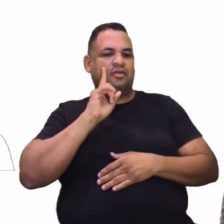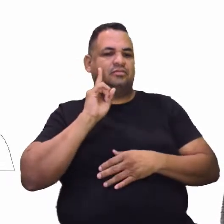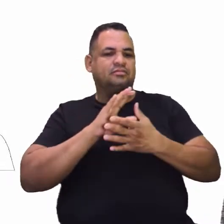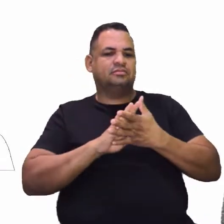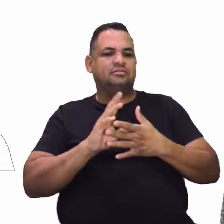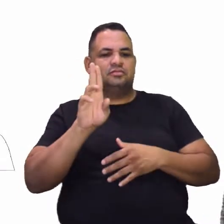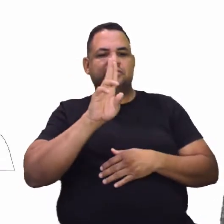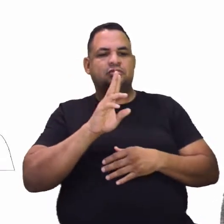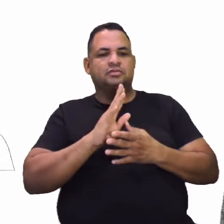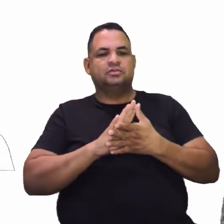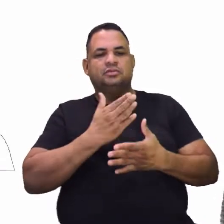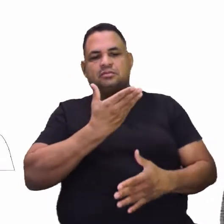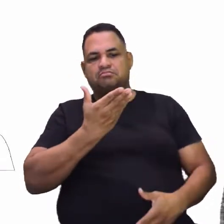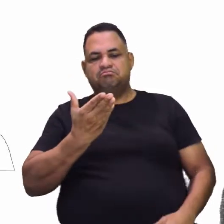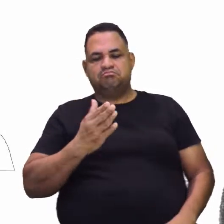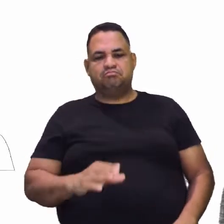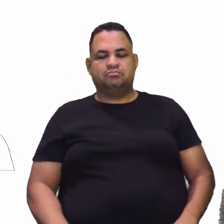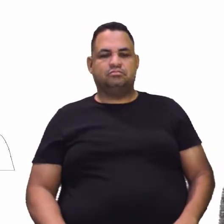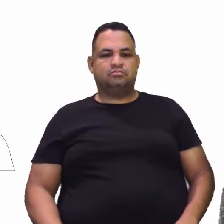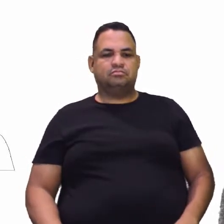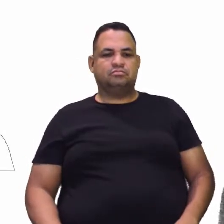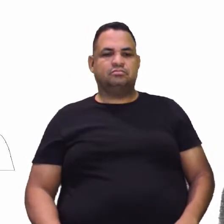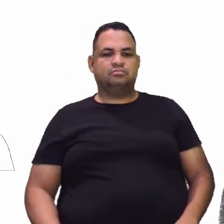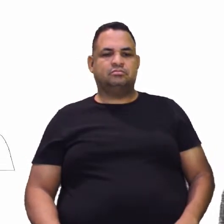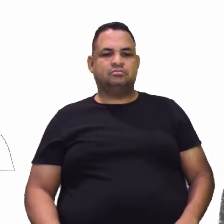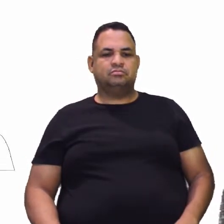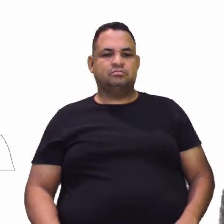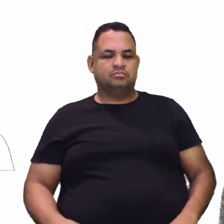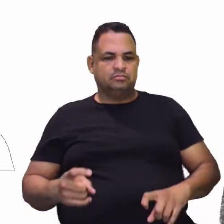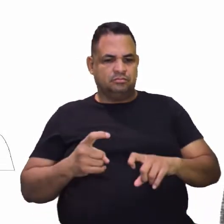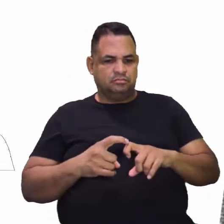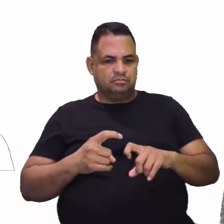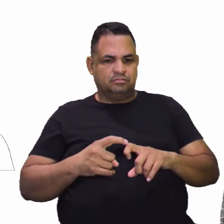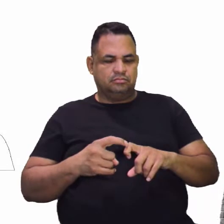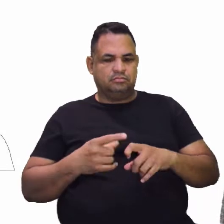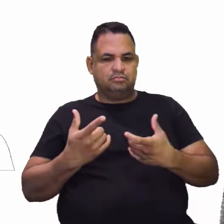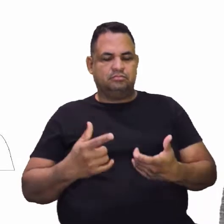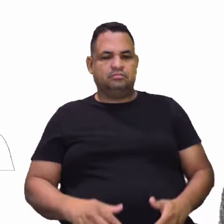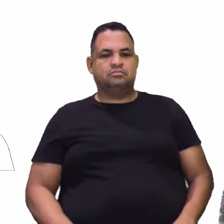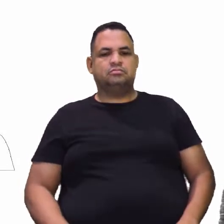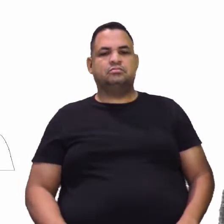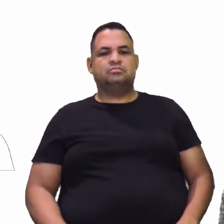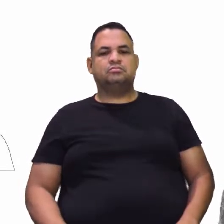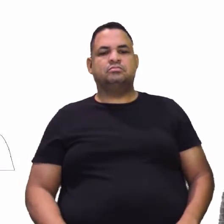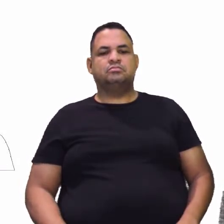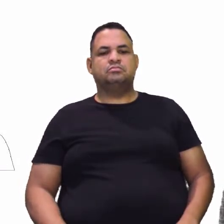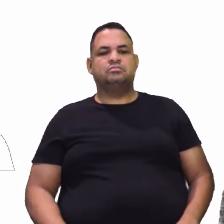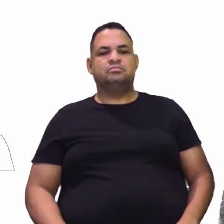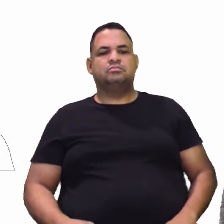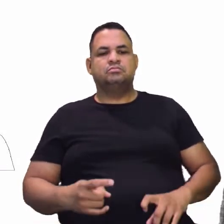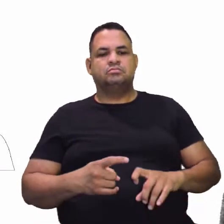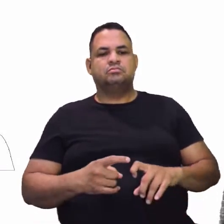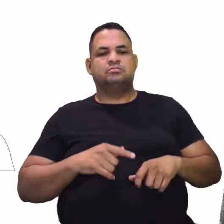doctor para médico e também para quem tem doutorado. Então, doctors work hard every day.